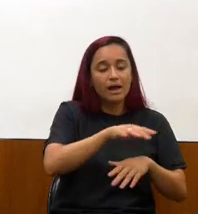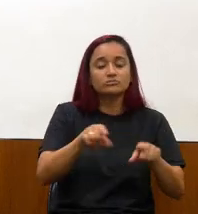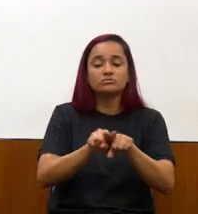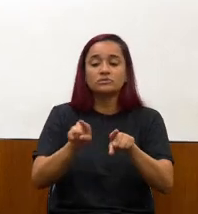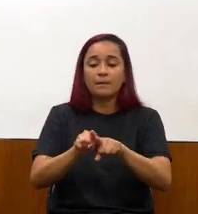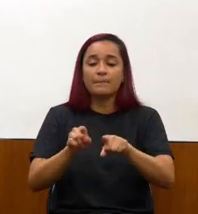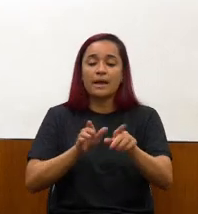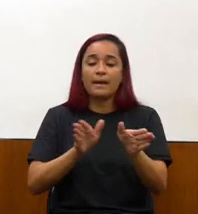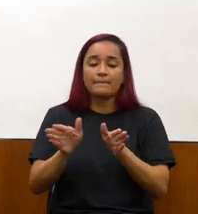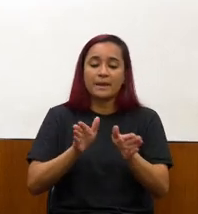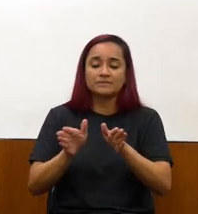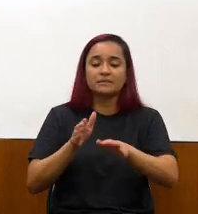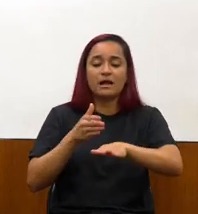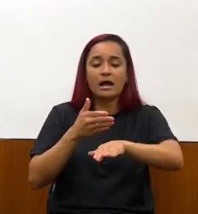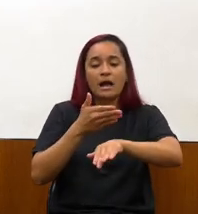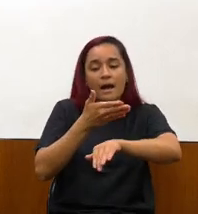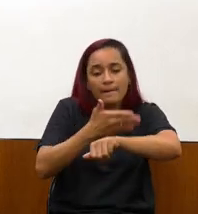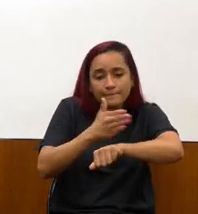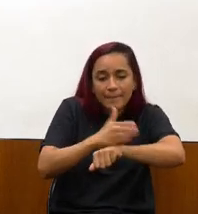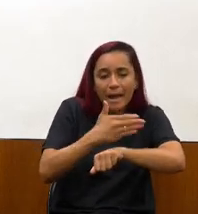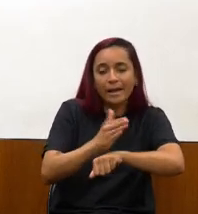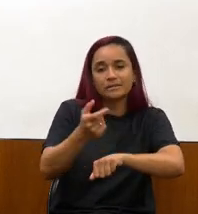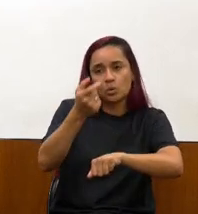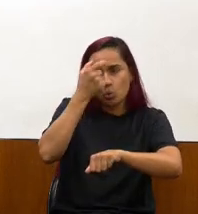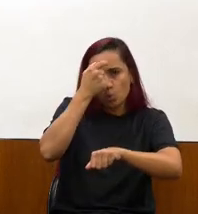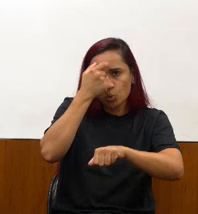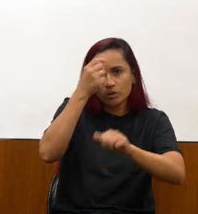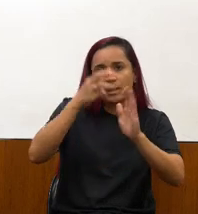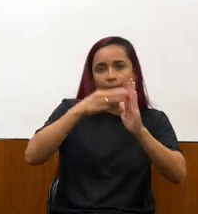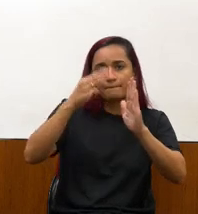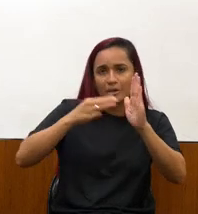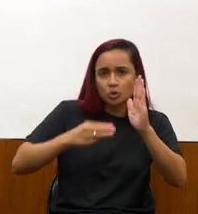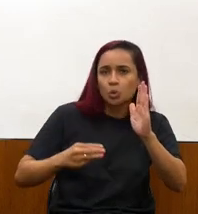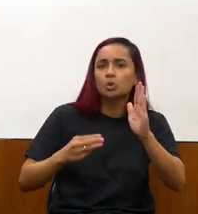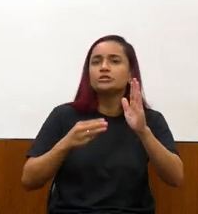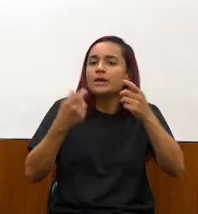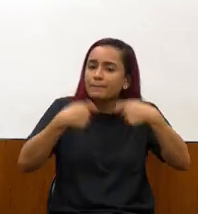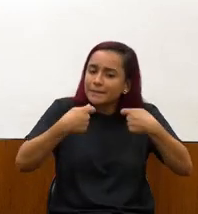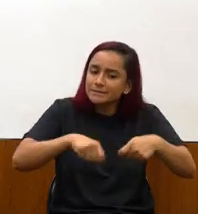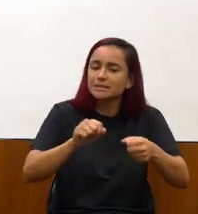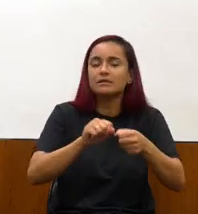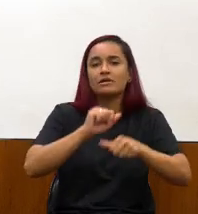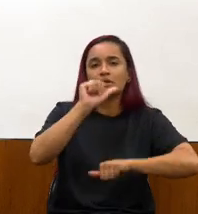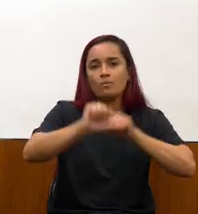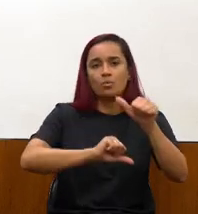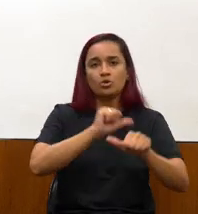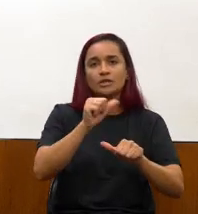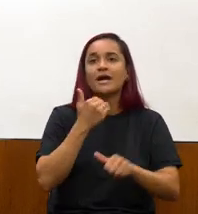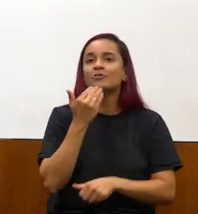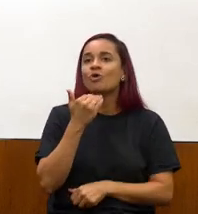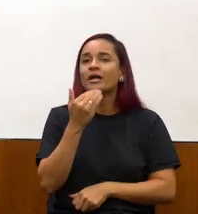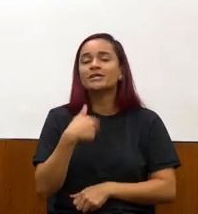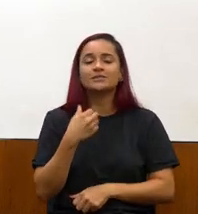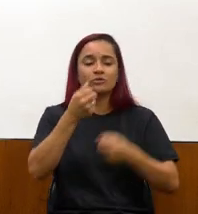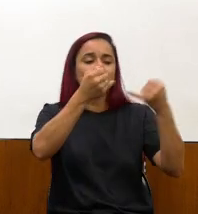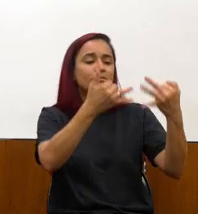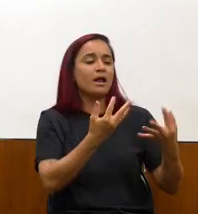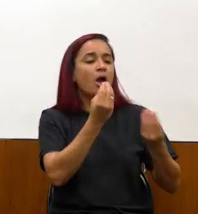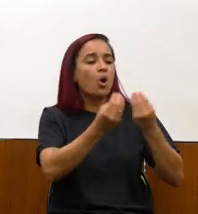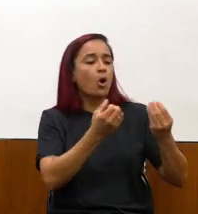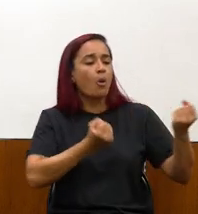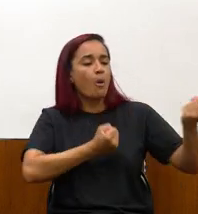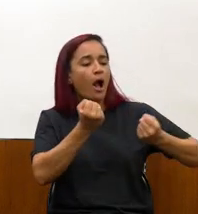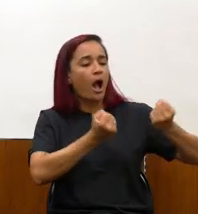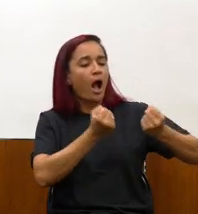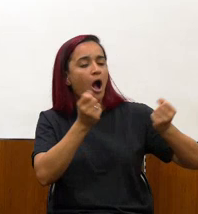gente tem que falar sobre metodologias que têm que ser mudadas. Então, não adianta nada eu falar sobre como que funciona um carro para aquela pessoa com